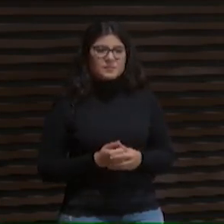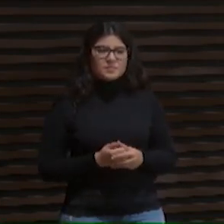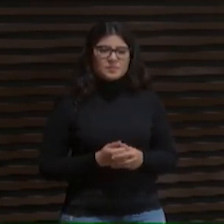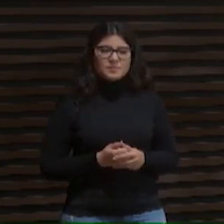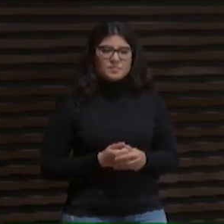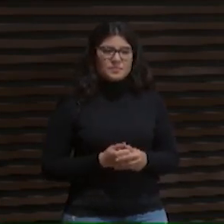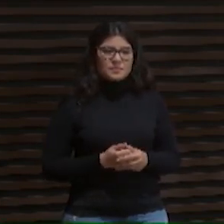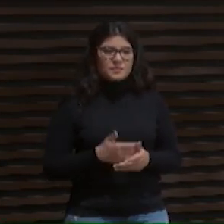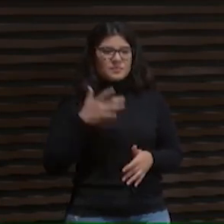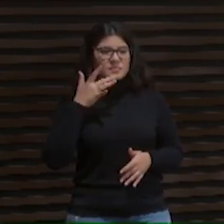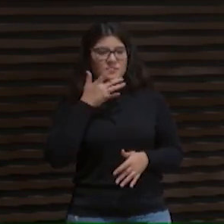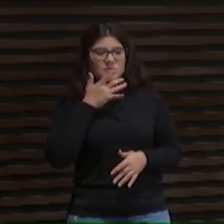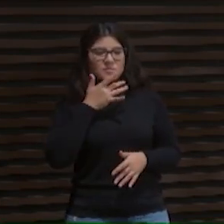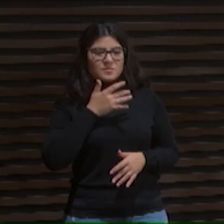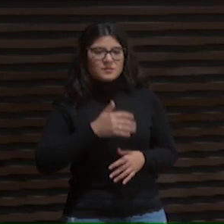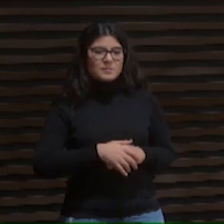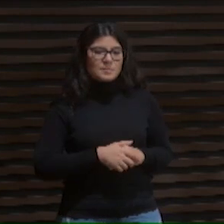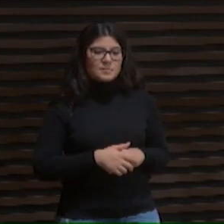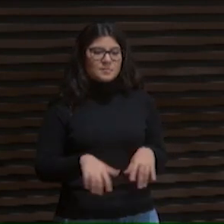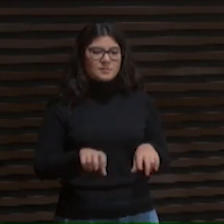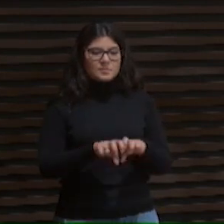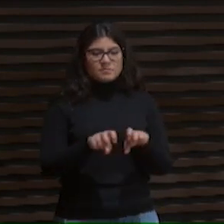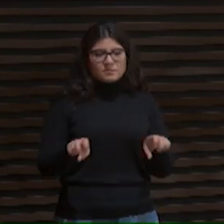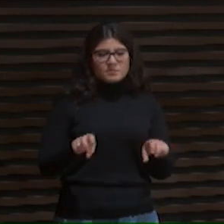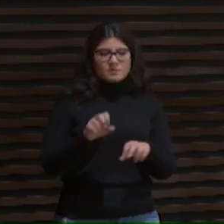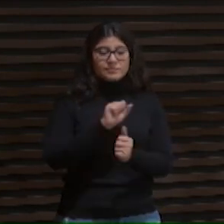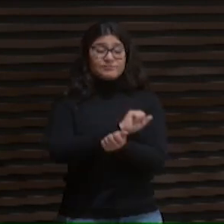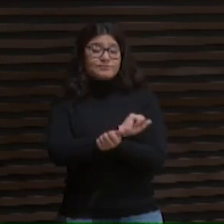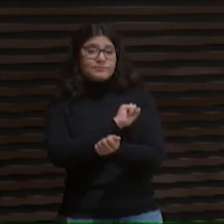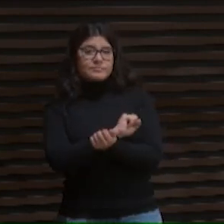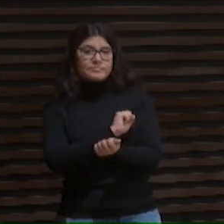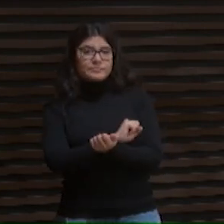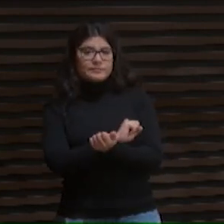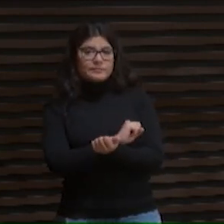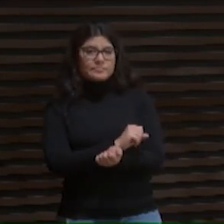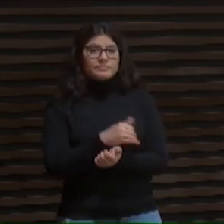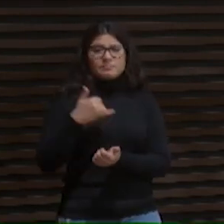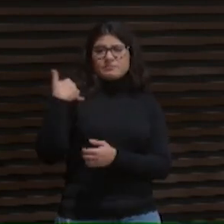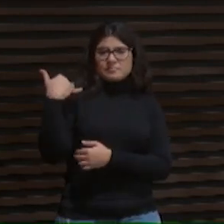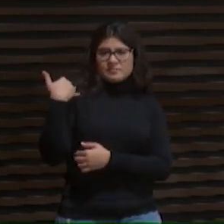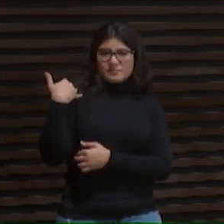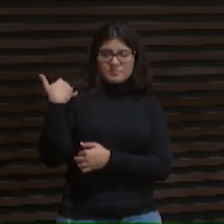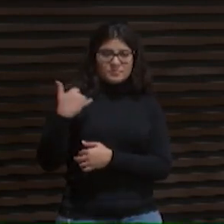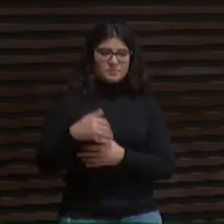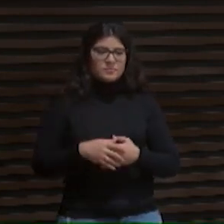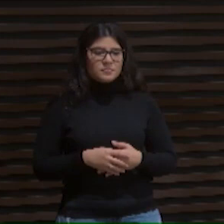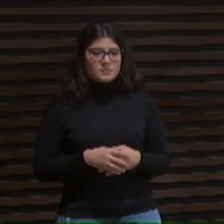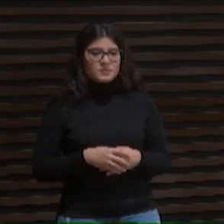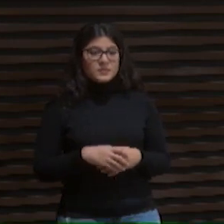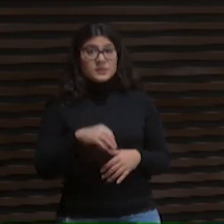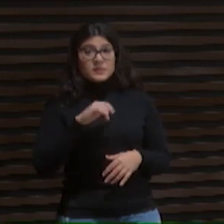e aguardar, né? Mas esse ego inflado, ele toma um outro exemplo